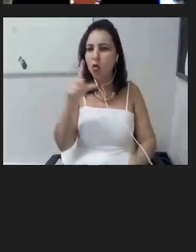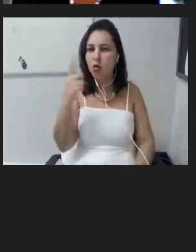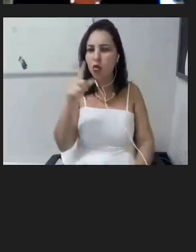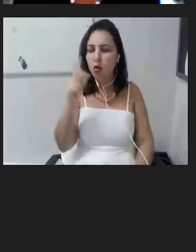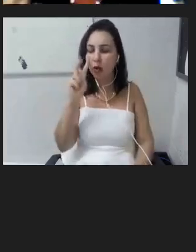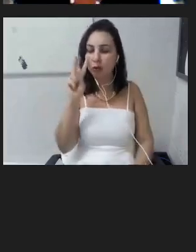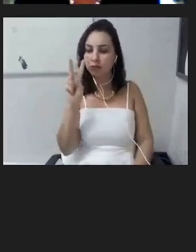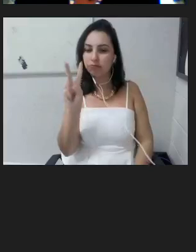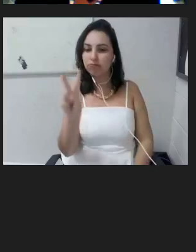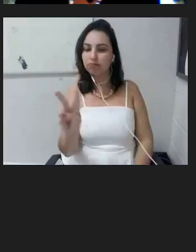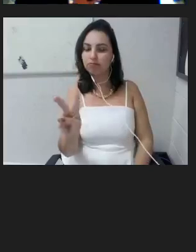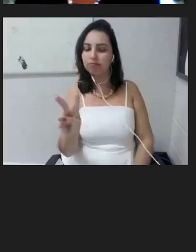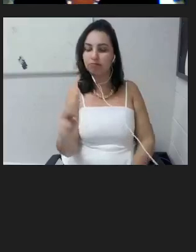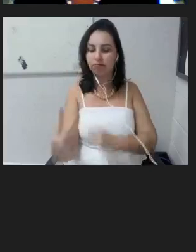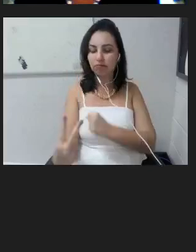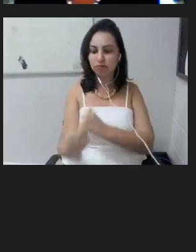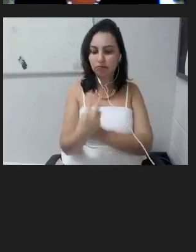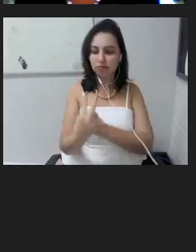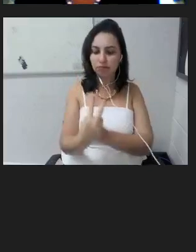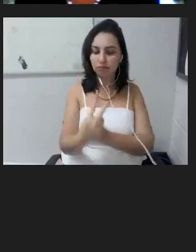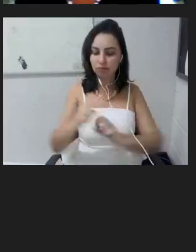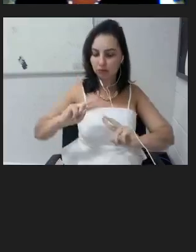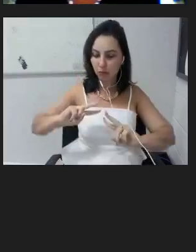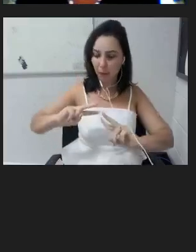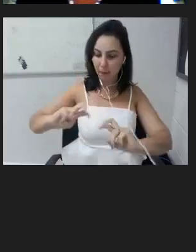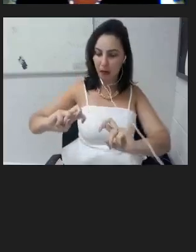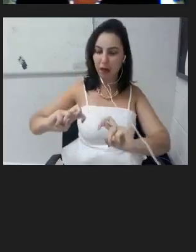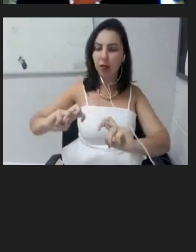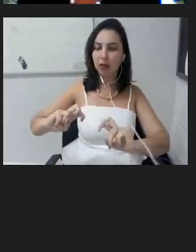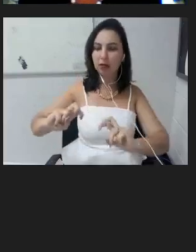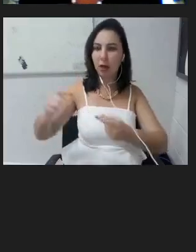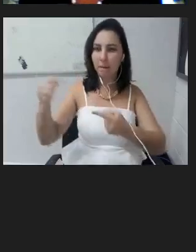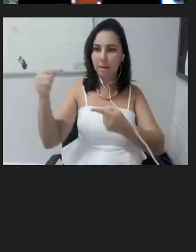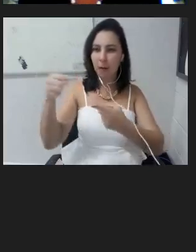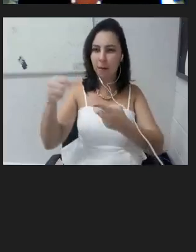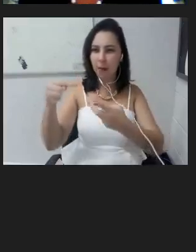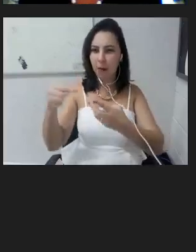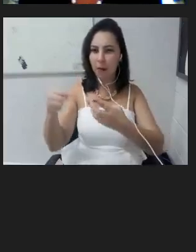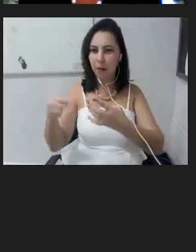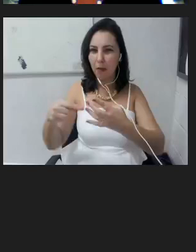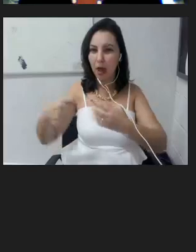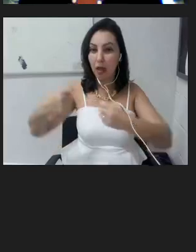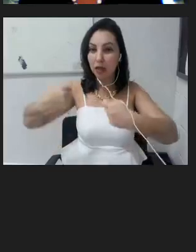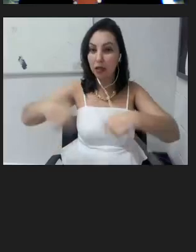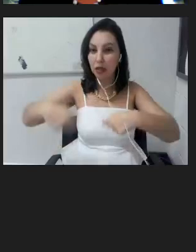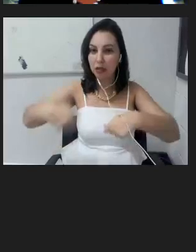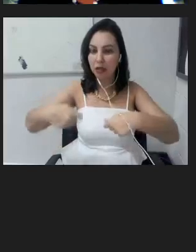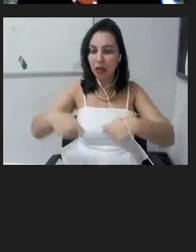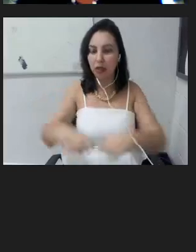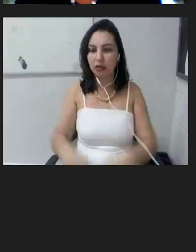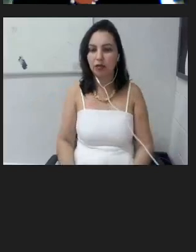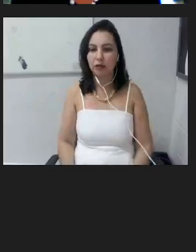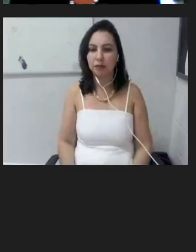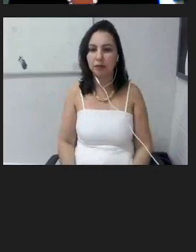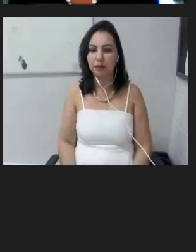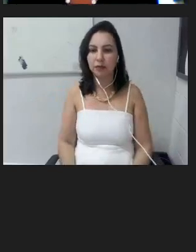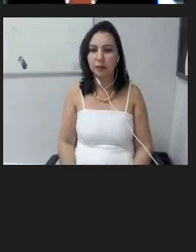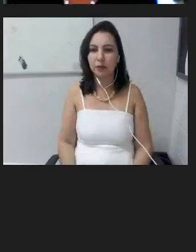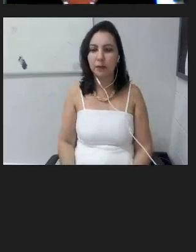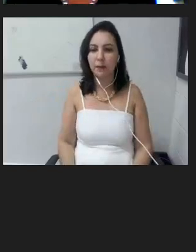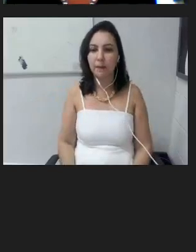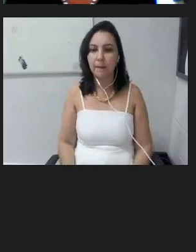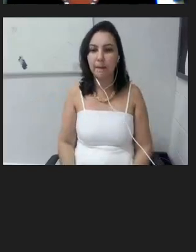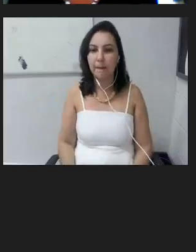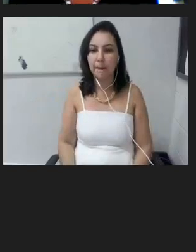esse autocuidado e permanecer atenta às nossas necessidades. E aí, aqui, gente,